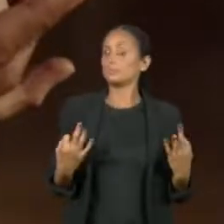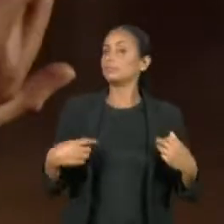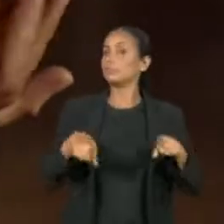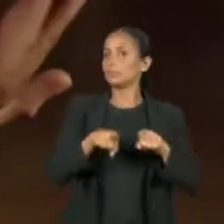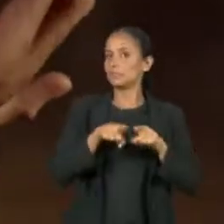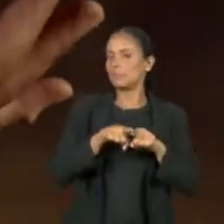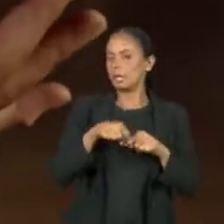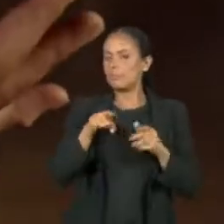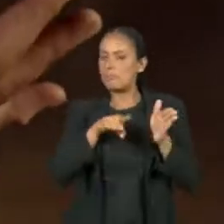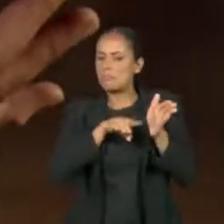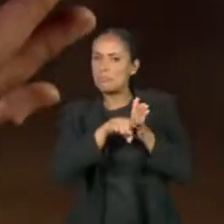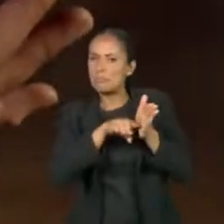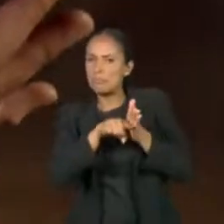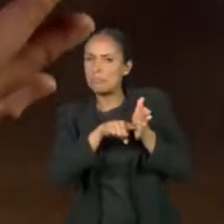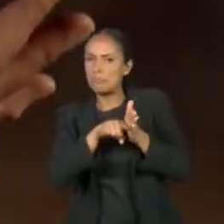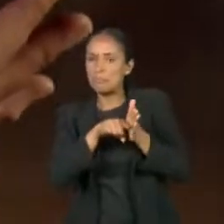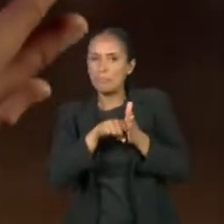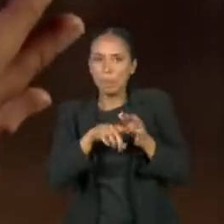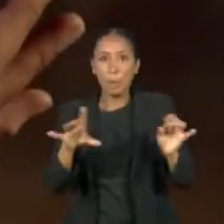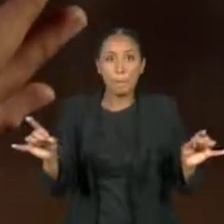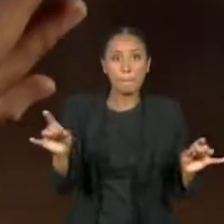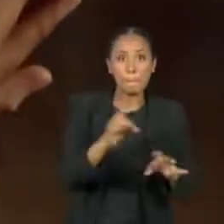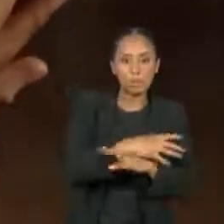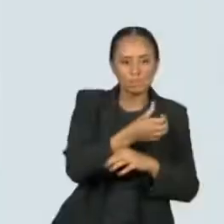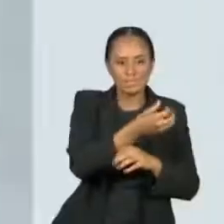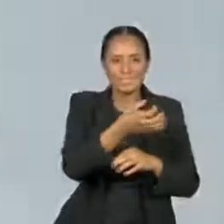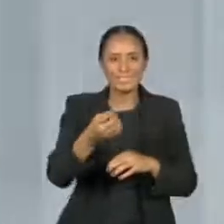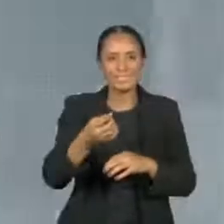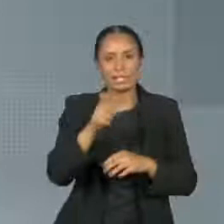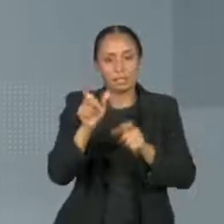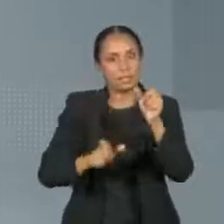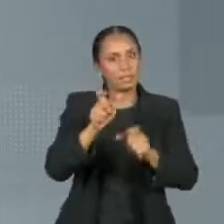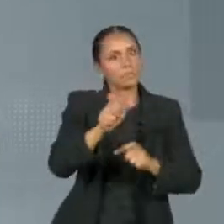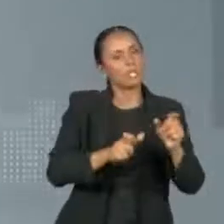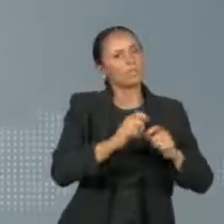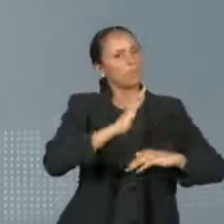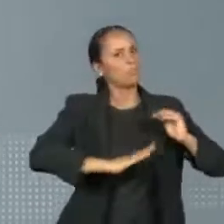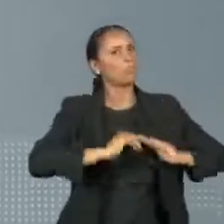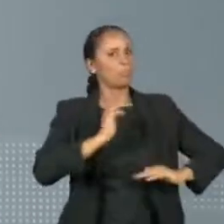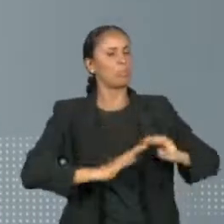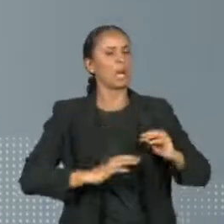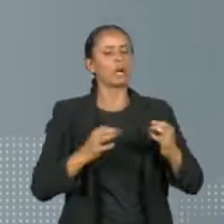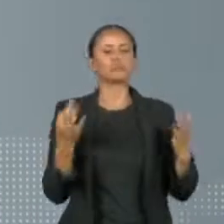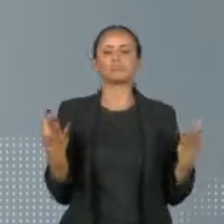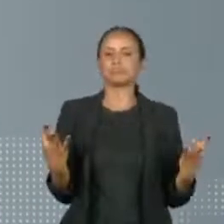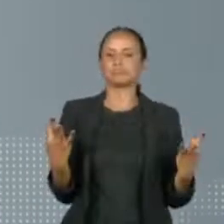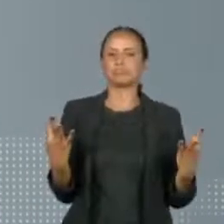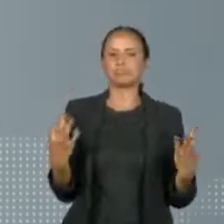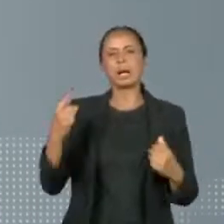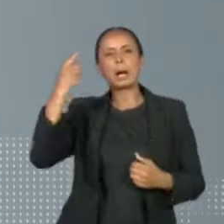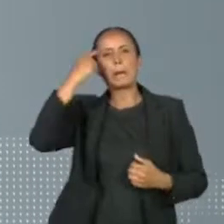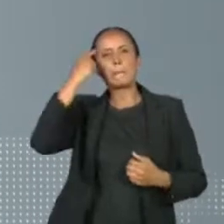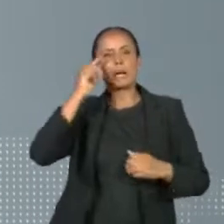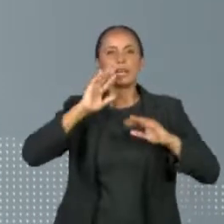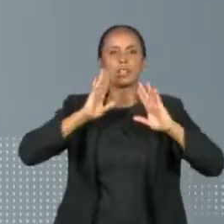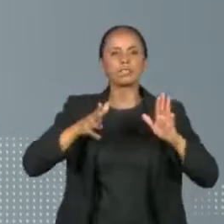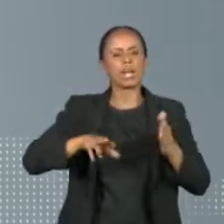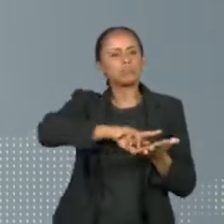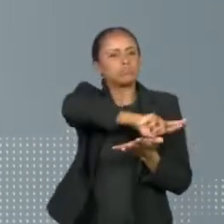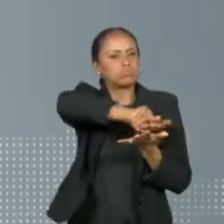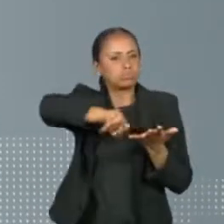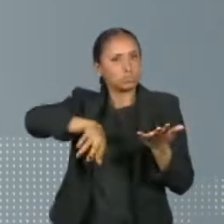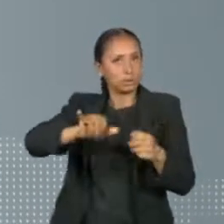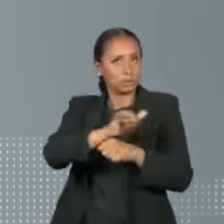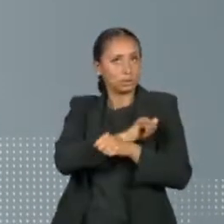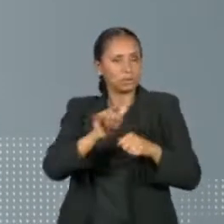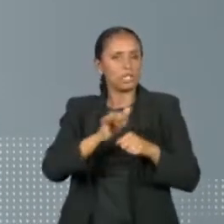uma pesquisa envolvendo 600 adeptos dessa prática. Para ele, a meditação abre várias frentes. Reduz o estresse e